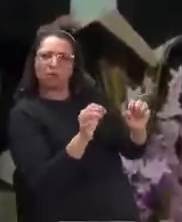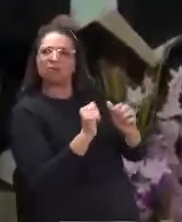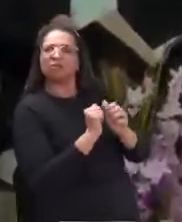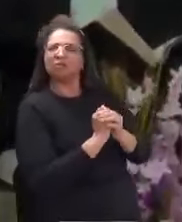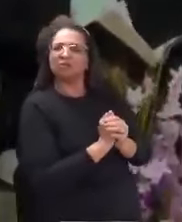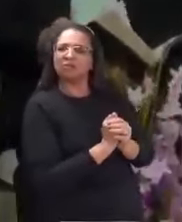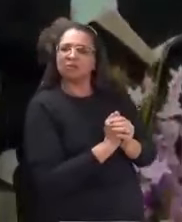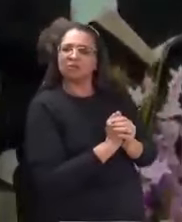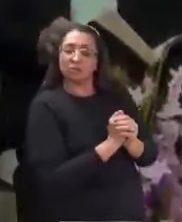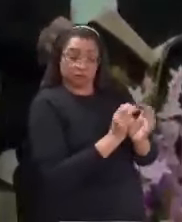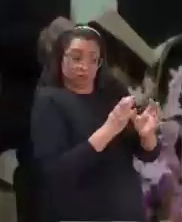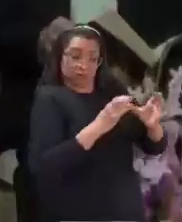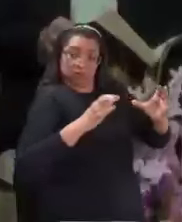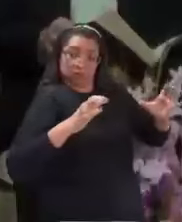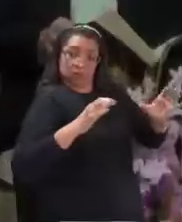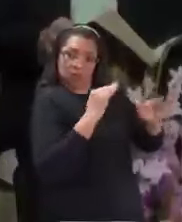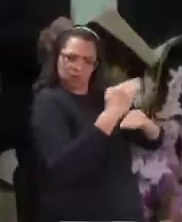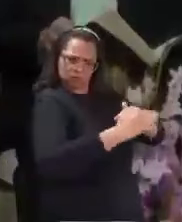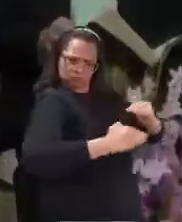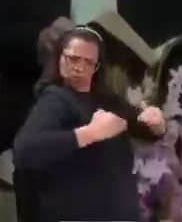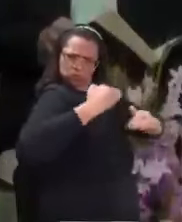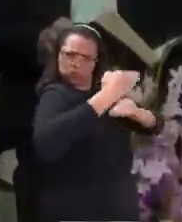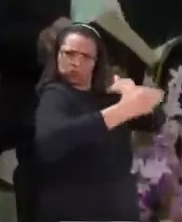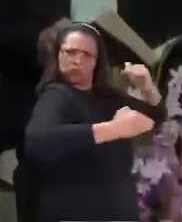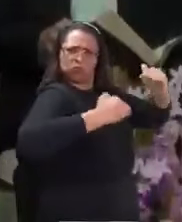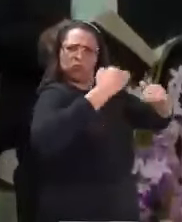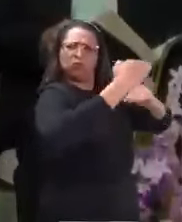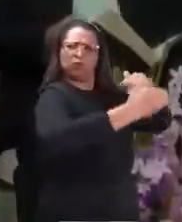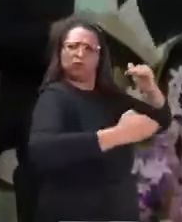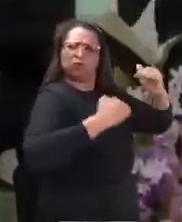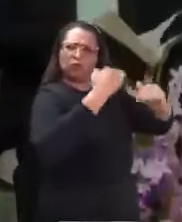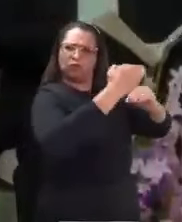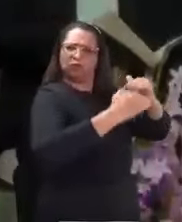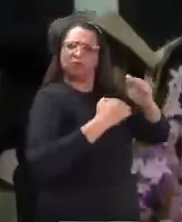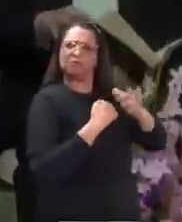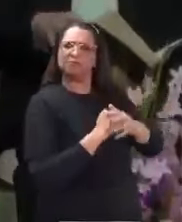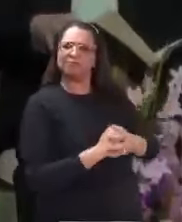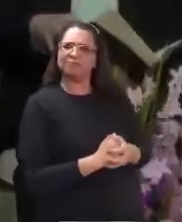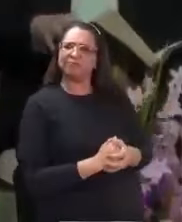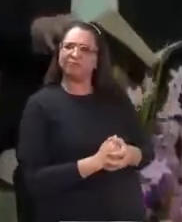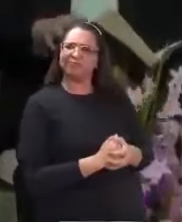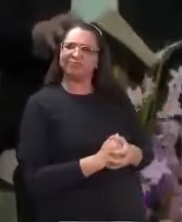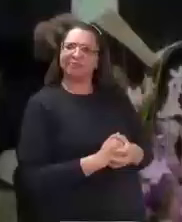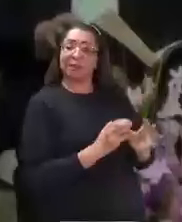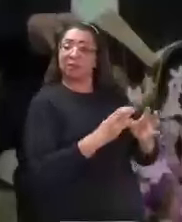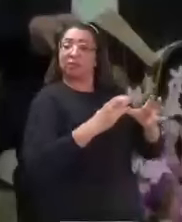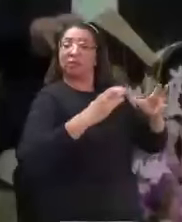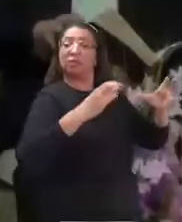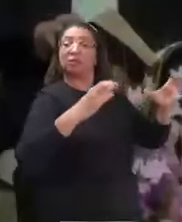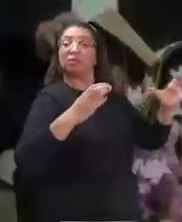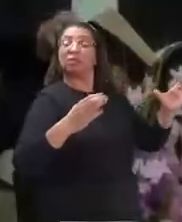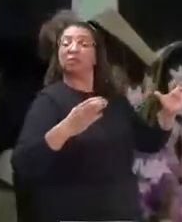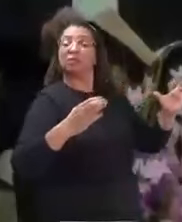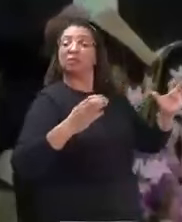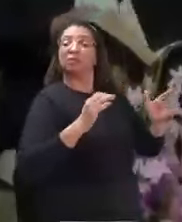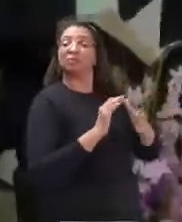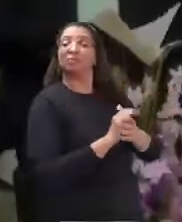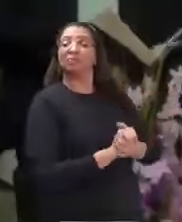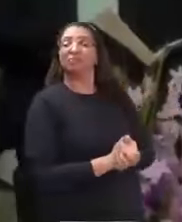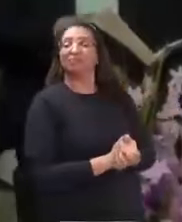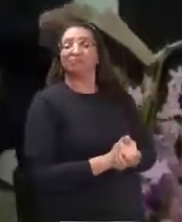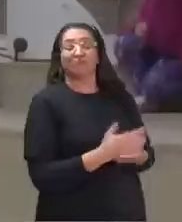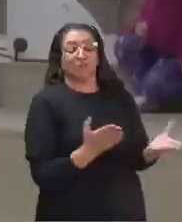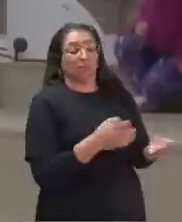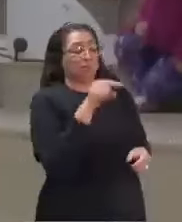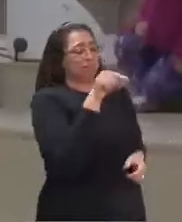crescer o projeto vai aumentando mas aumentando num lugar na Ótica humana impróprio